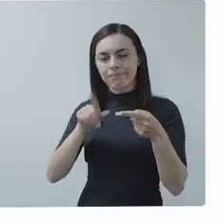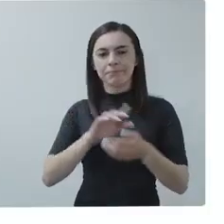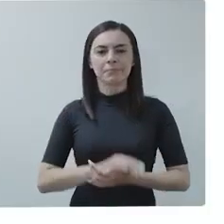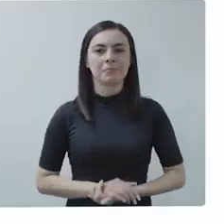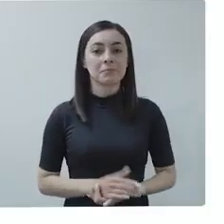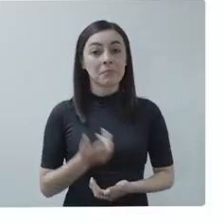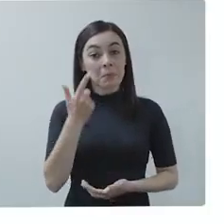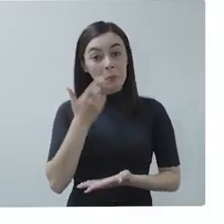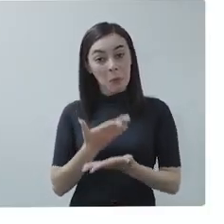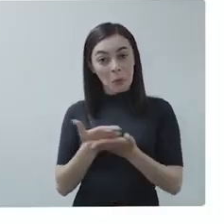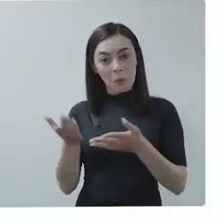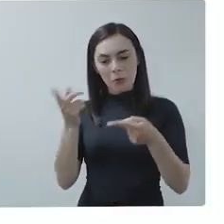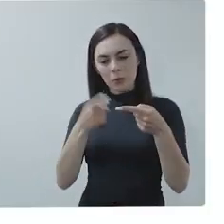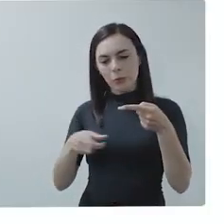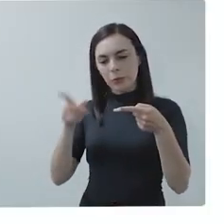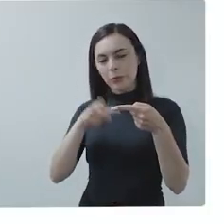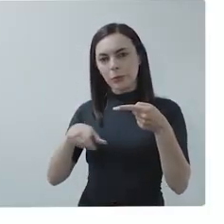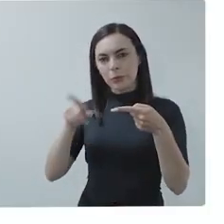Tá girando.